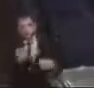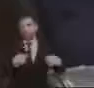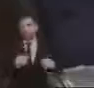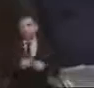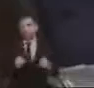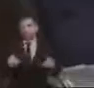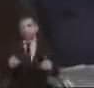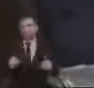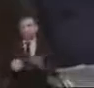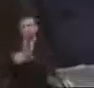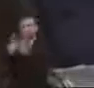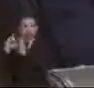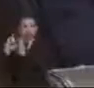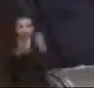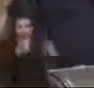no momento que